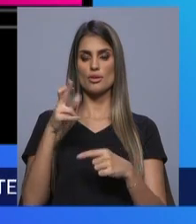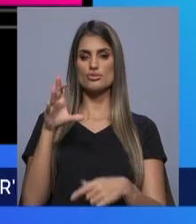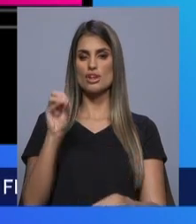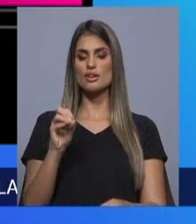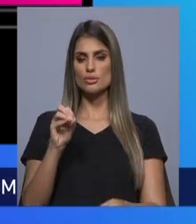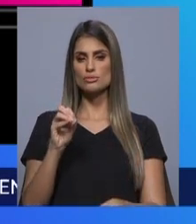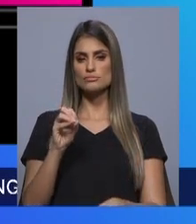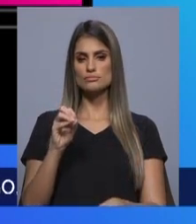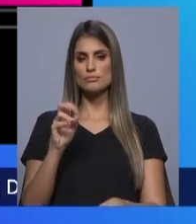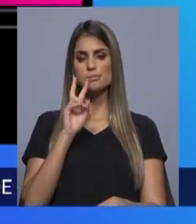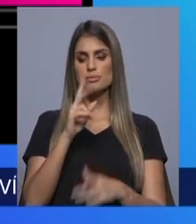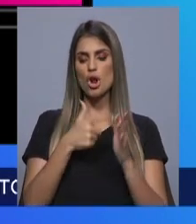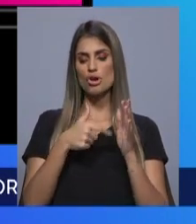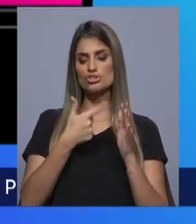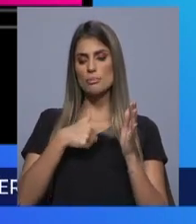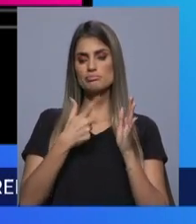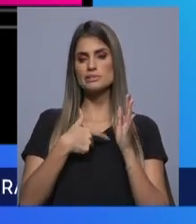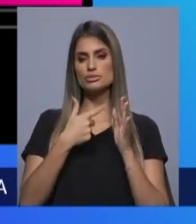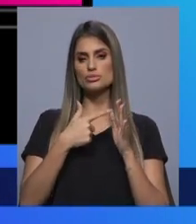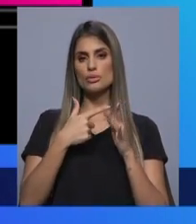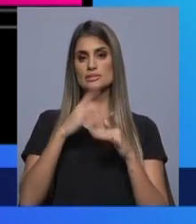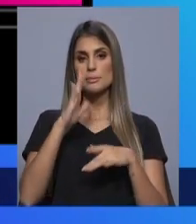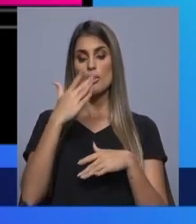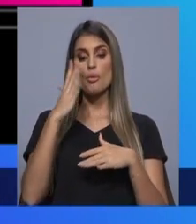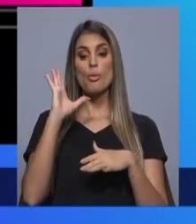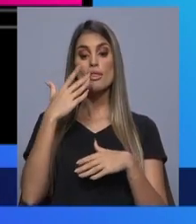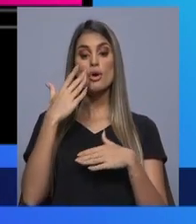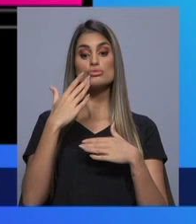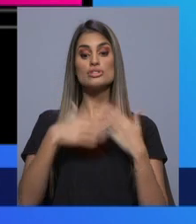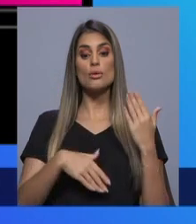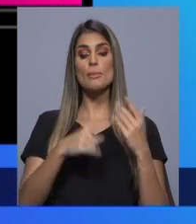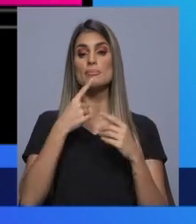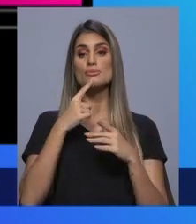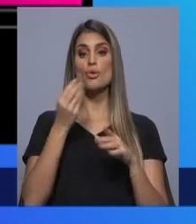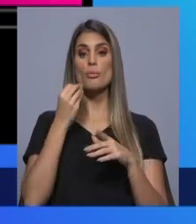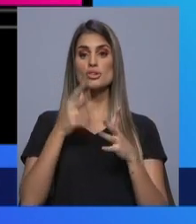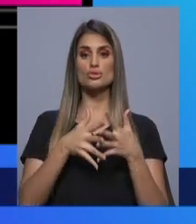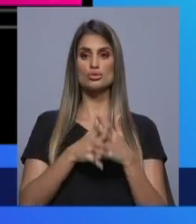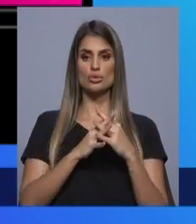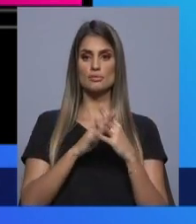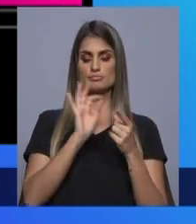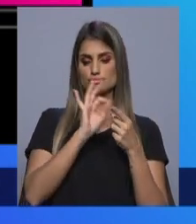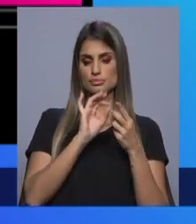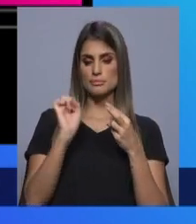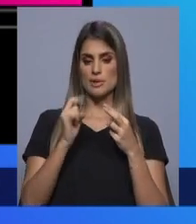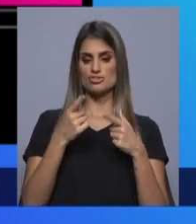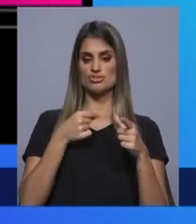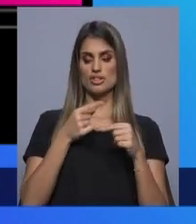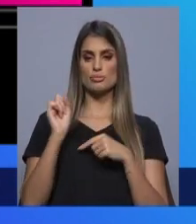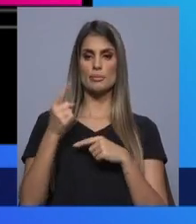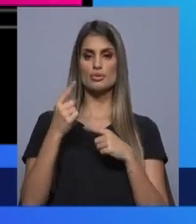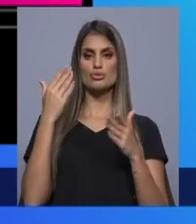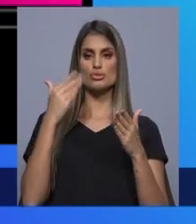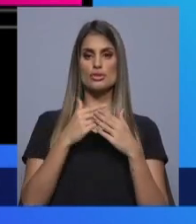nós precisamos saber exatamente quando é que ocorreu essa altura para percebermos também qual era a estrutura química das primeiras estrelas. Estes primeiros